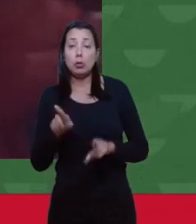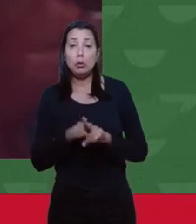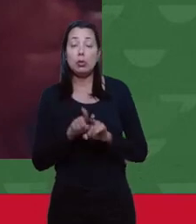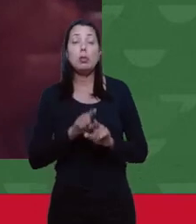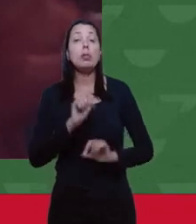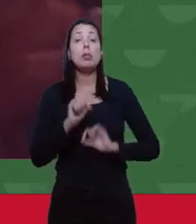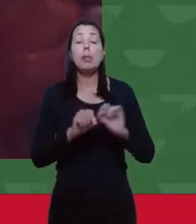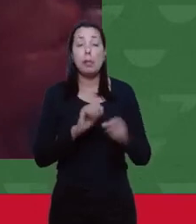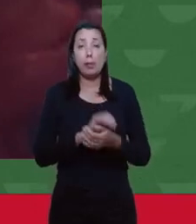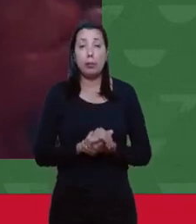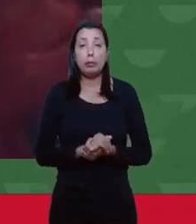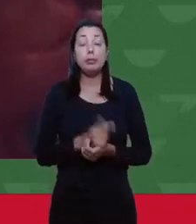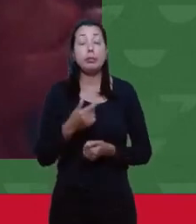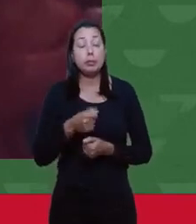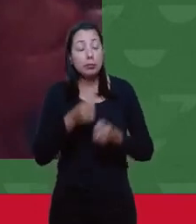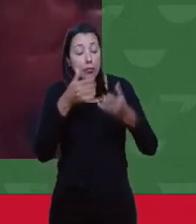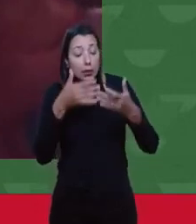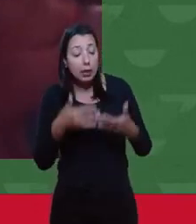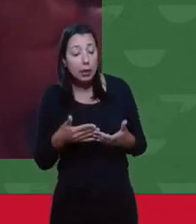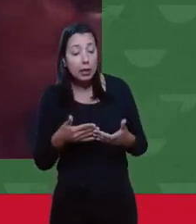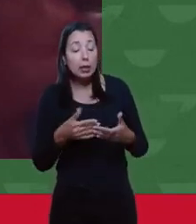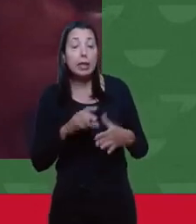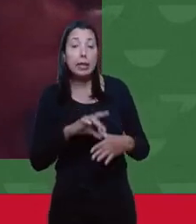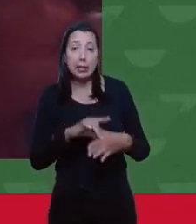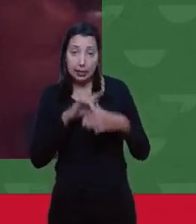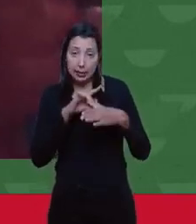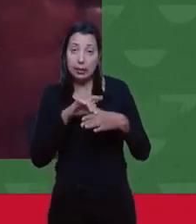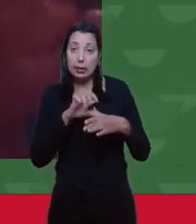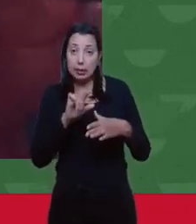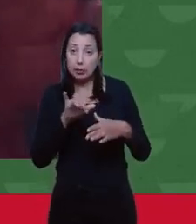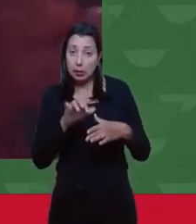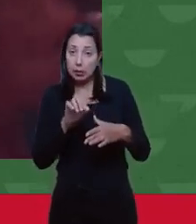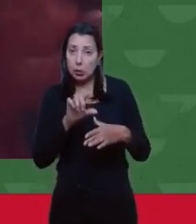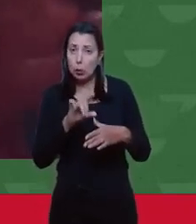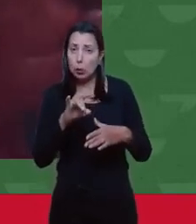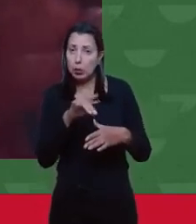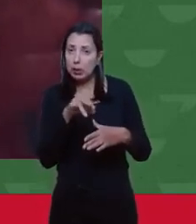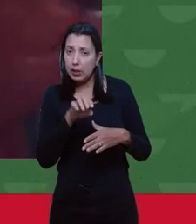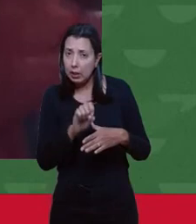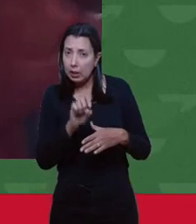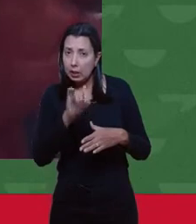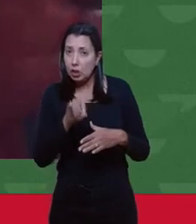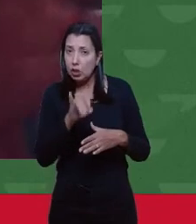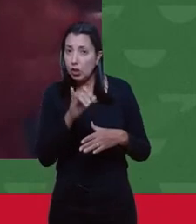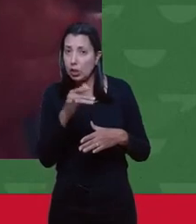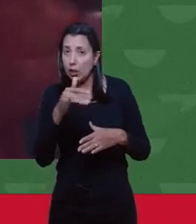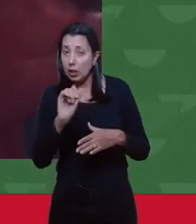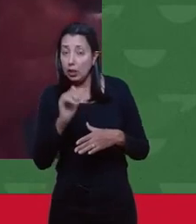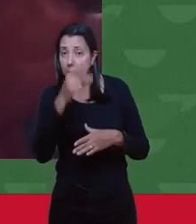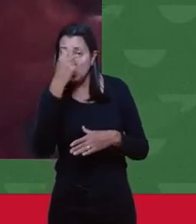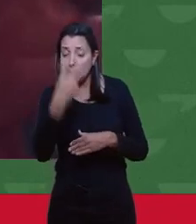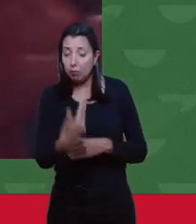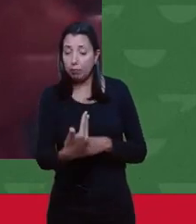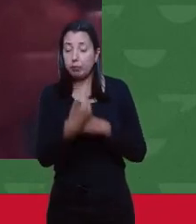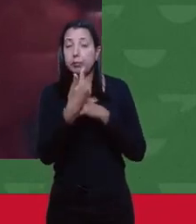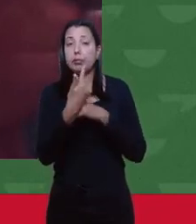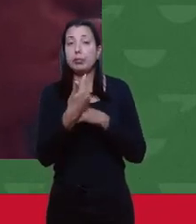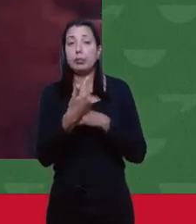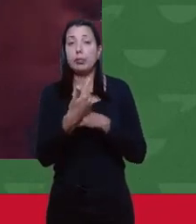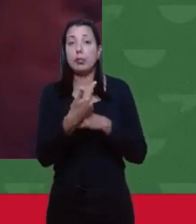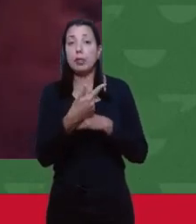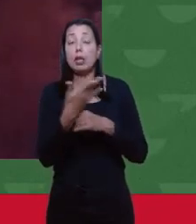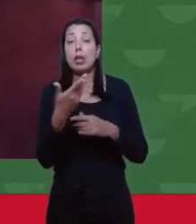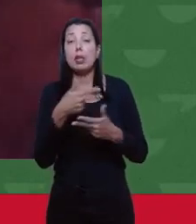aspecto que eu quero dizer, líder Elvino e Luiziane, Janaína e as pessoas que estão nos assistindo, é que